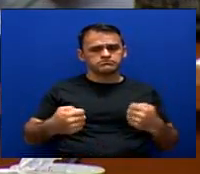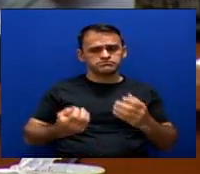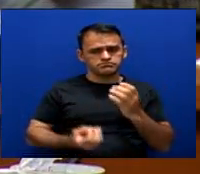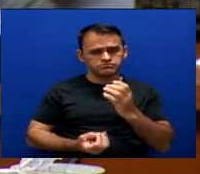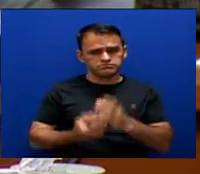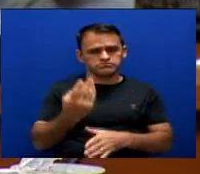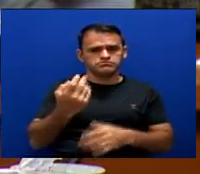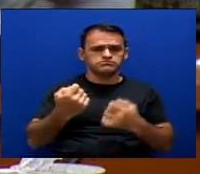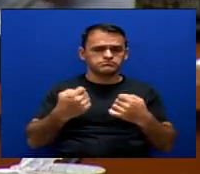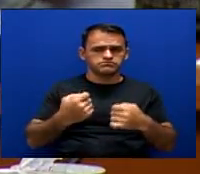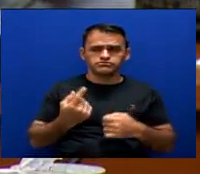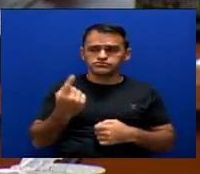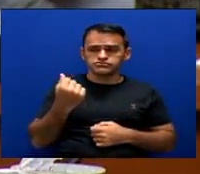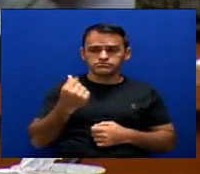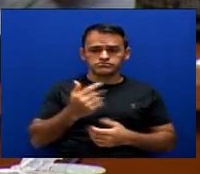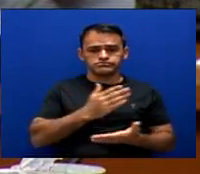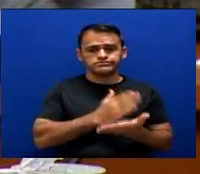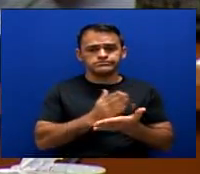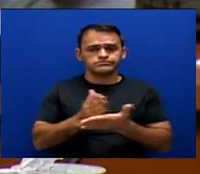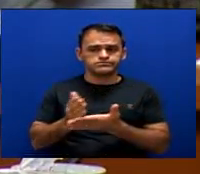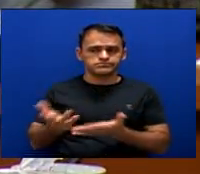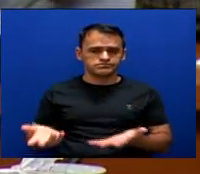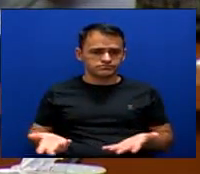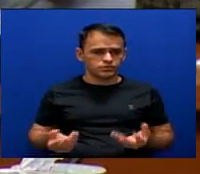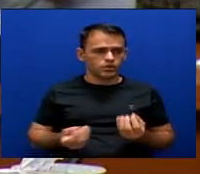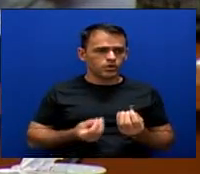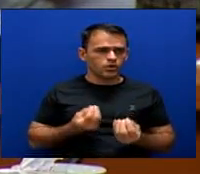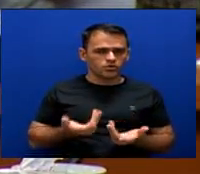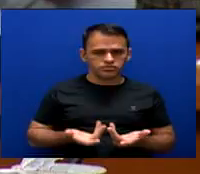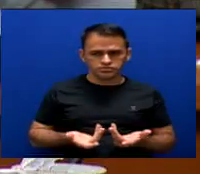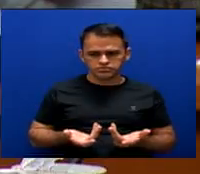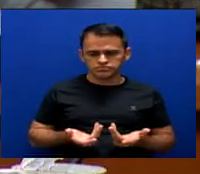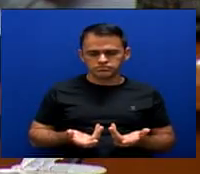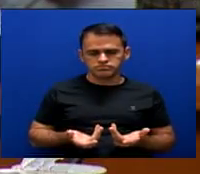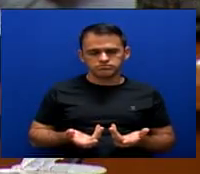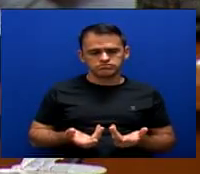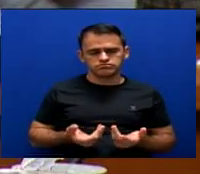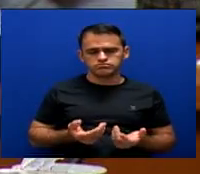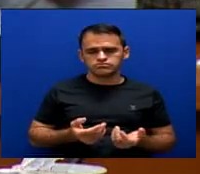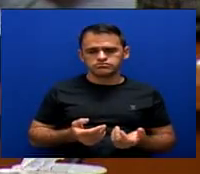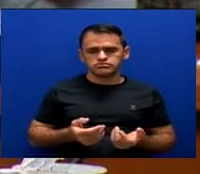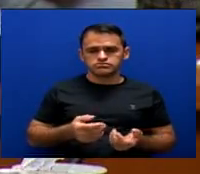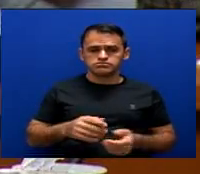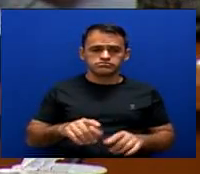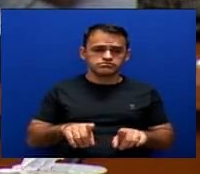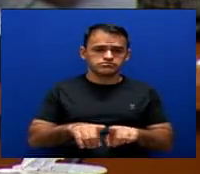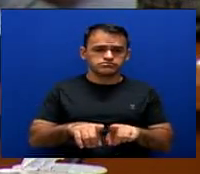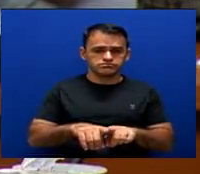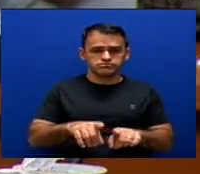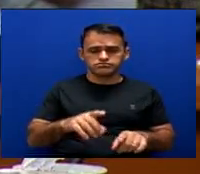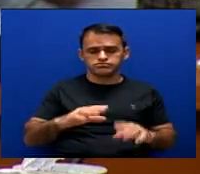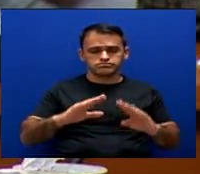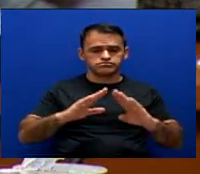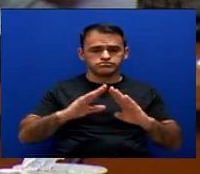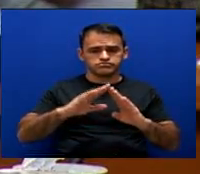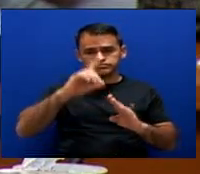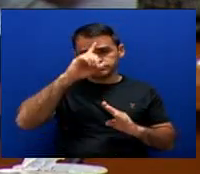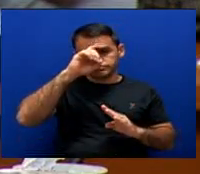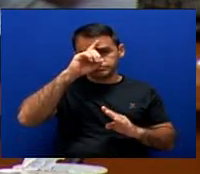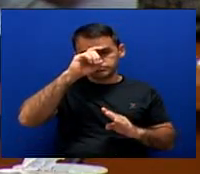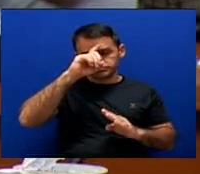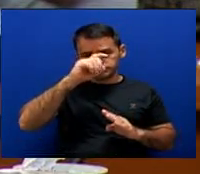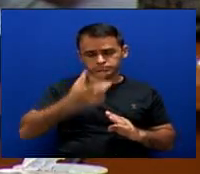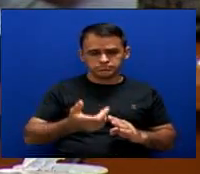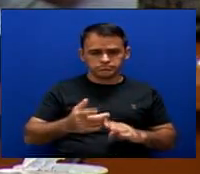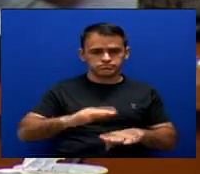ea gente vai com financiamento e aí que a gente faz sobre isso com isso né a gente não fala de hospital dia e fala de dez vagas